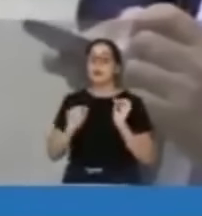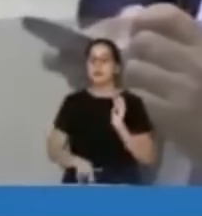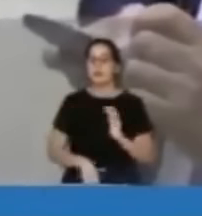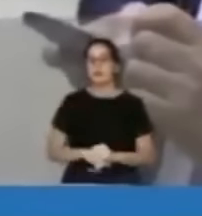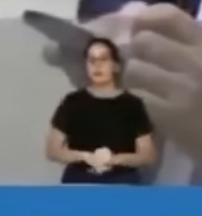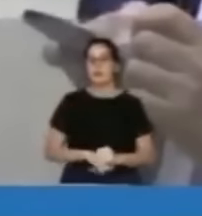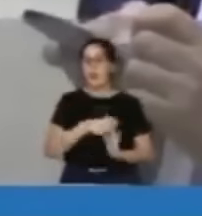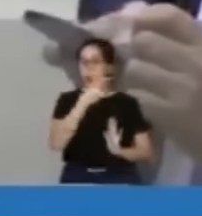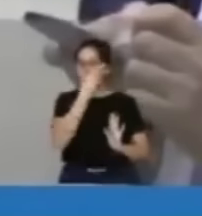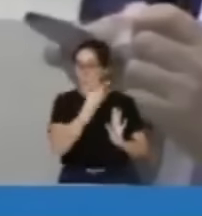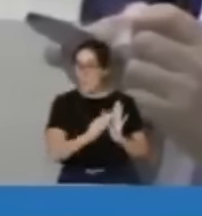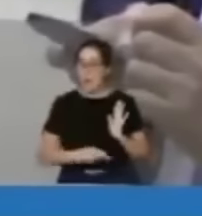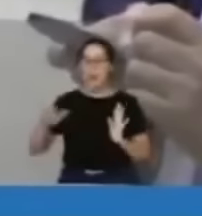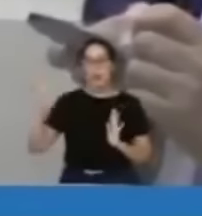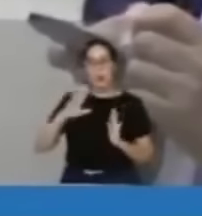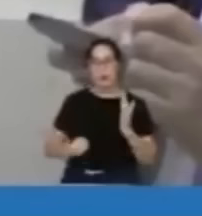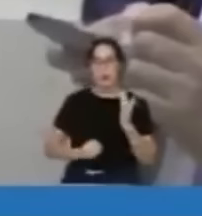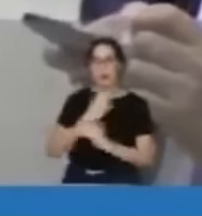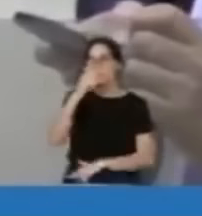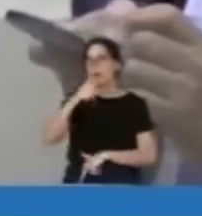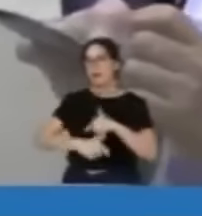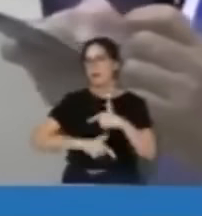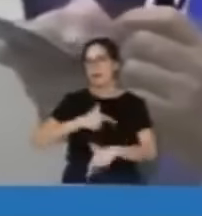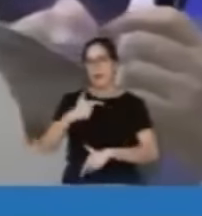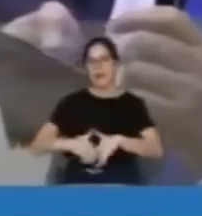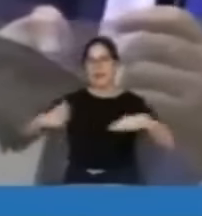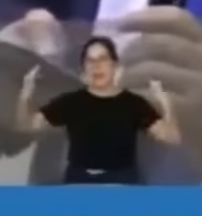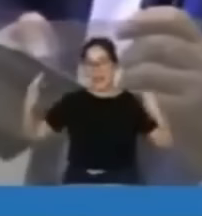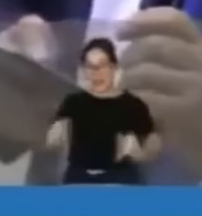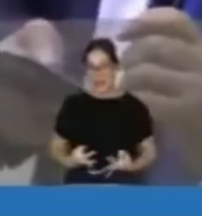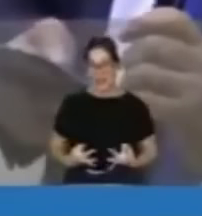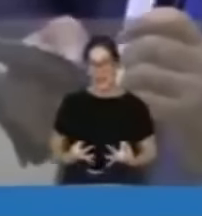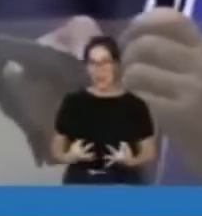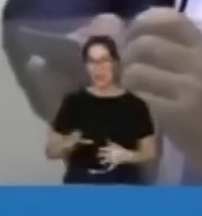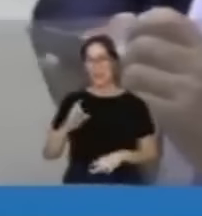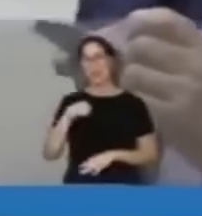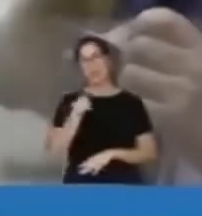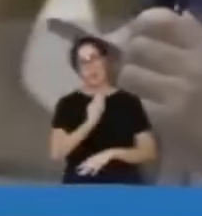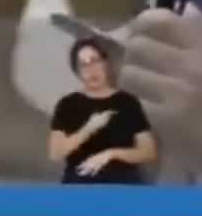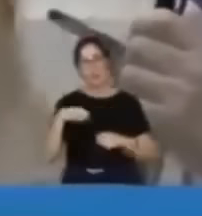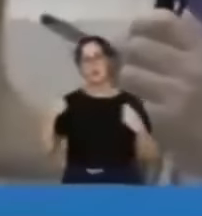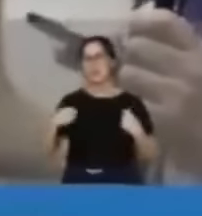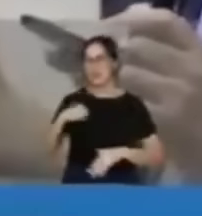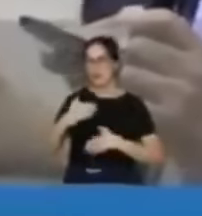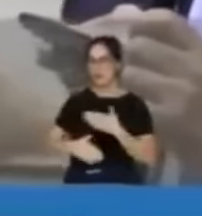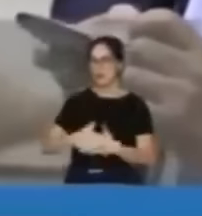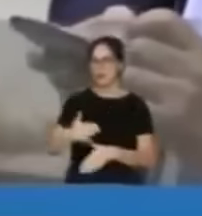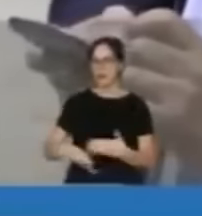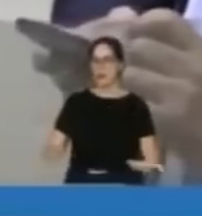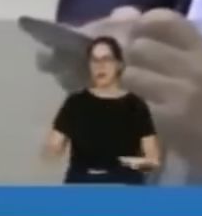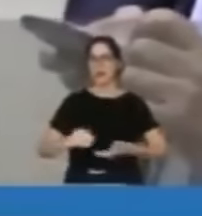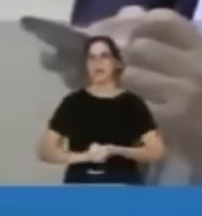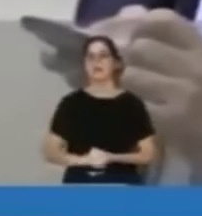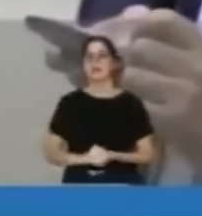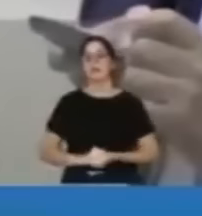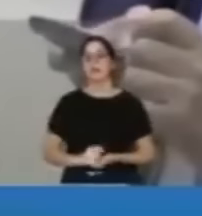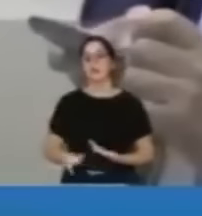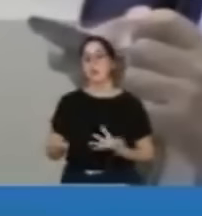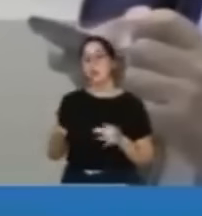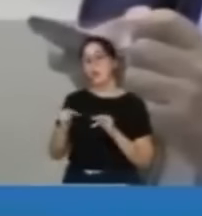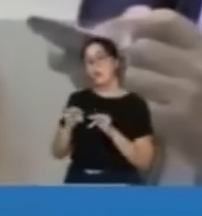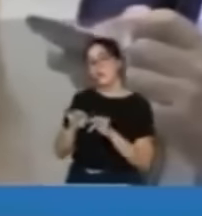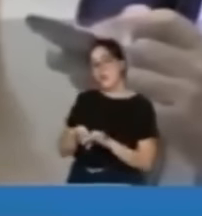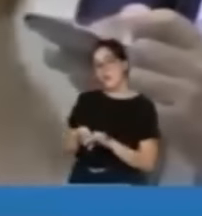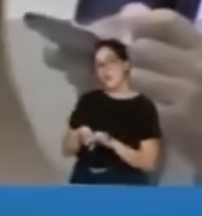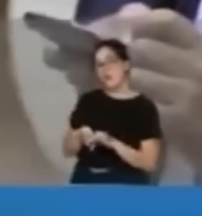plano do presidente Lula para gerar emprego está dando certo. E nós precisamos avançar, inclusive com o fim